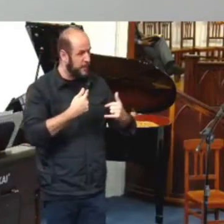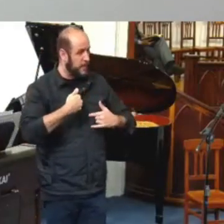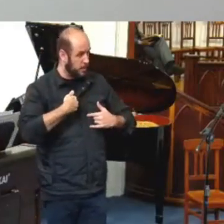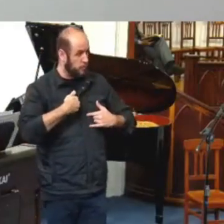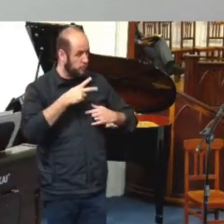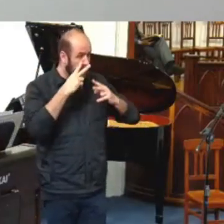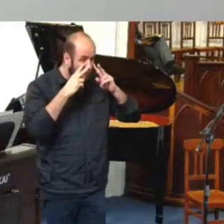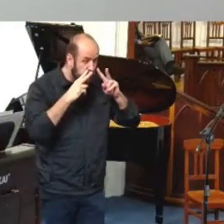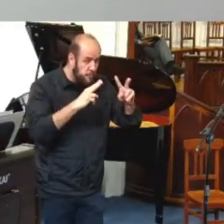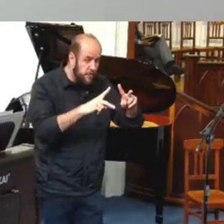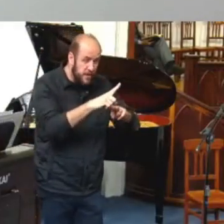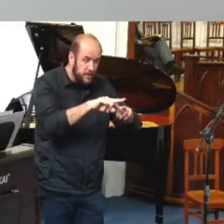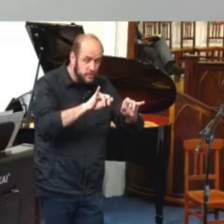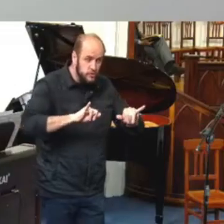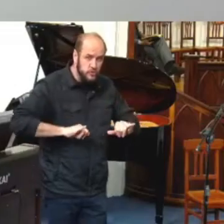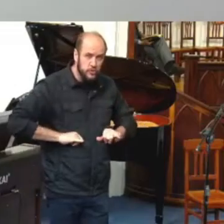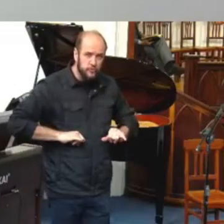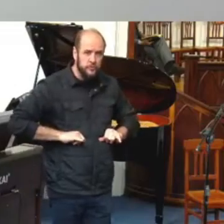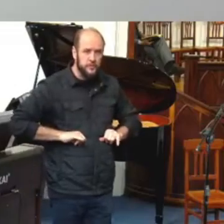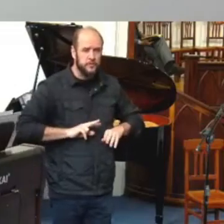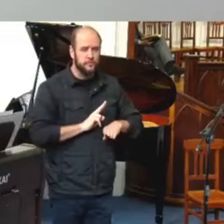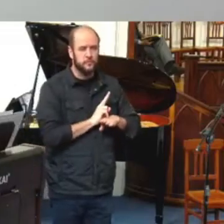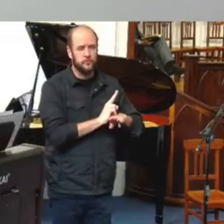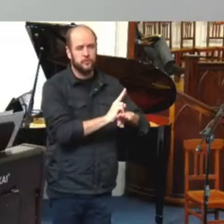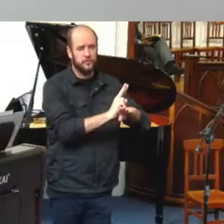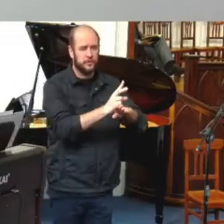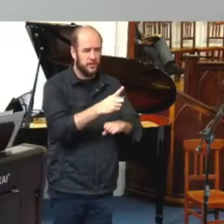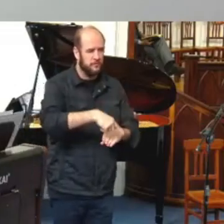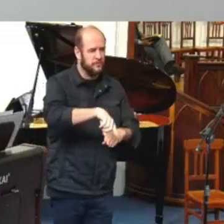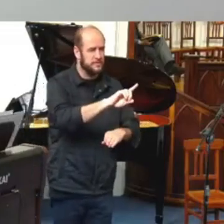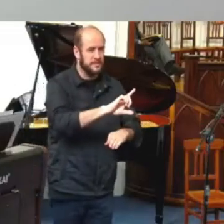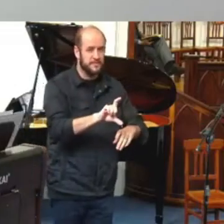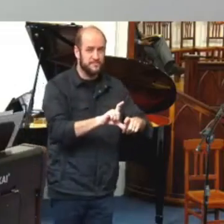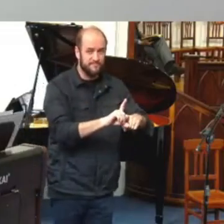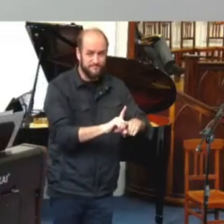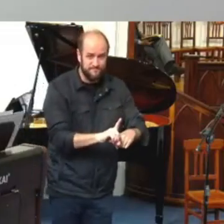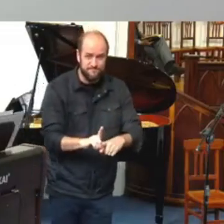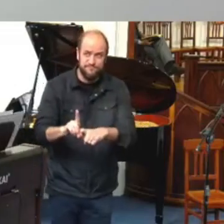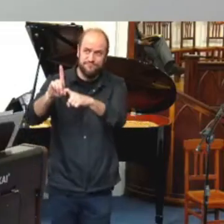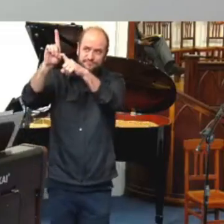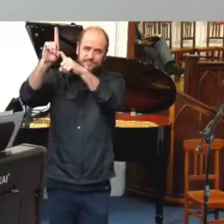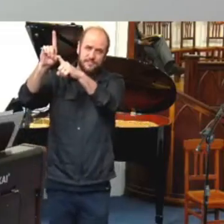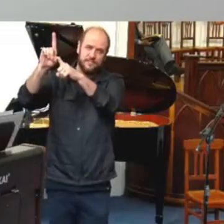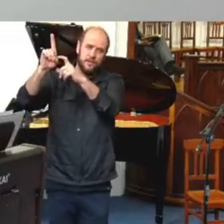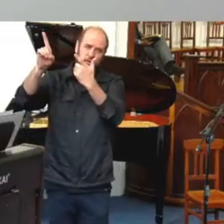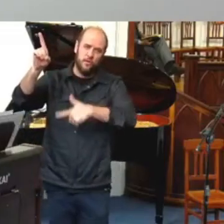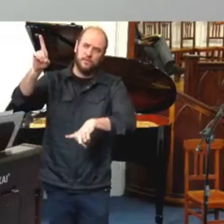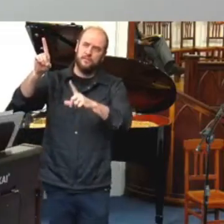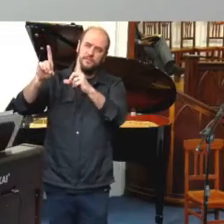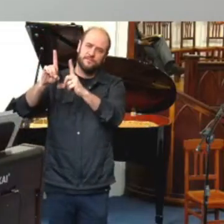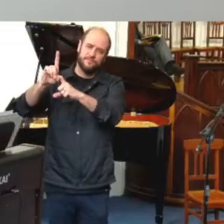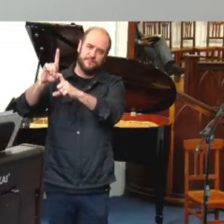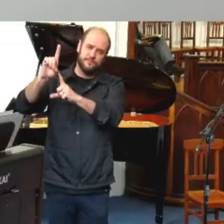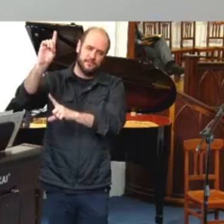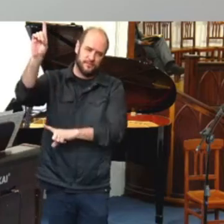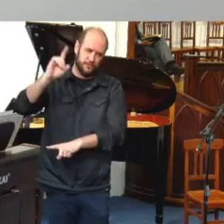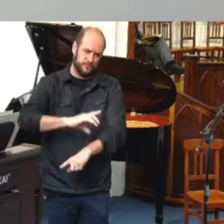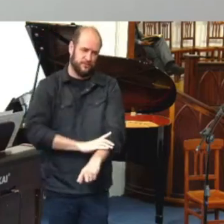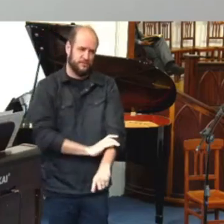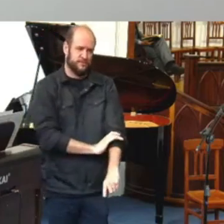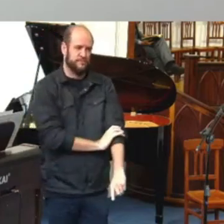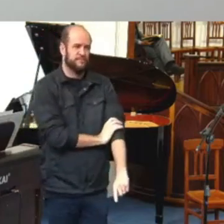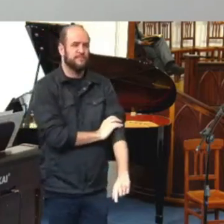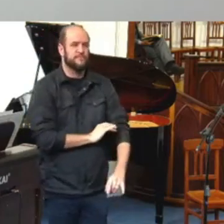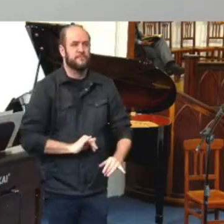te ensinar a como viver dependente daquele que é o único que pode cuidar de você.